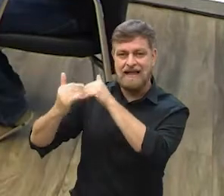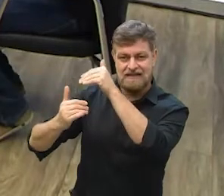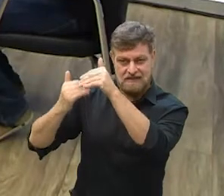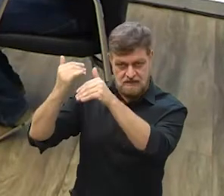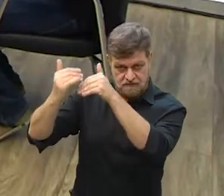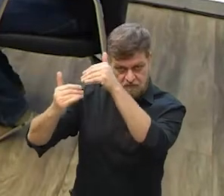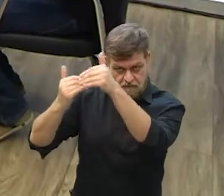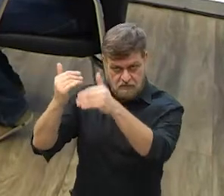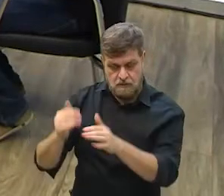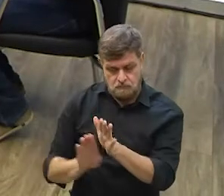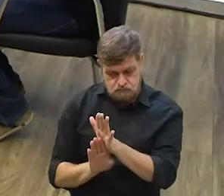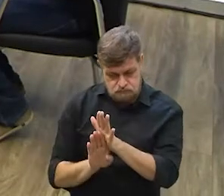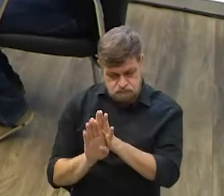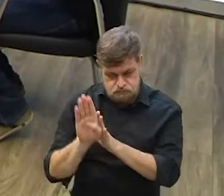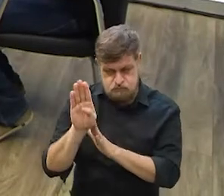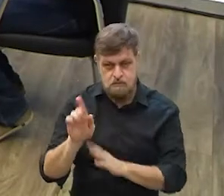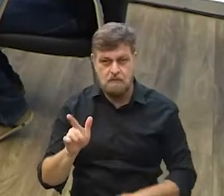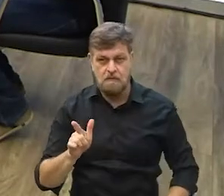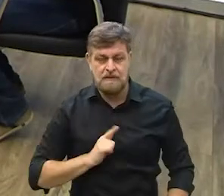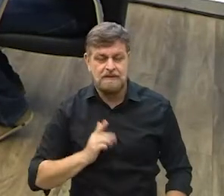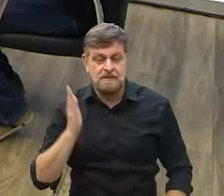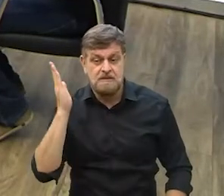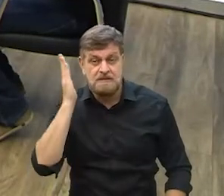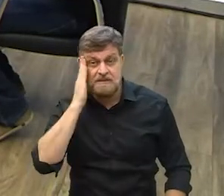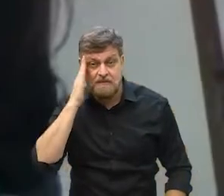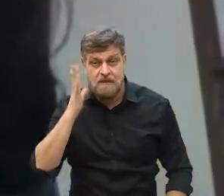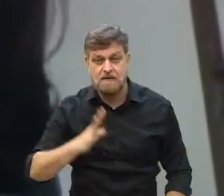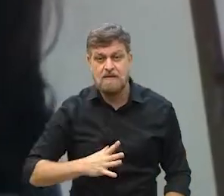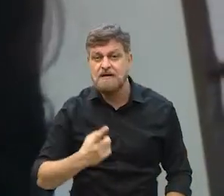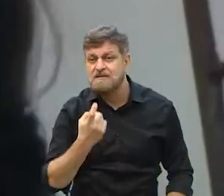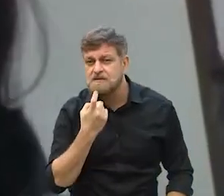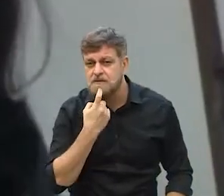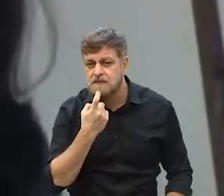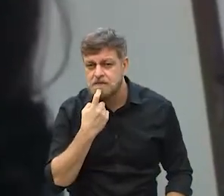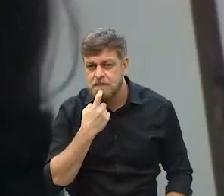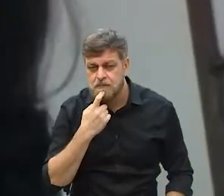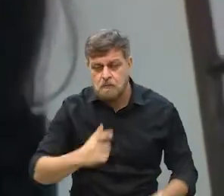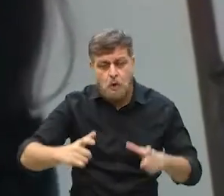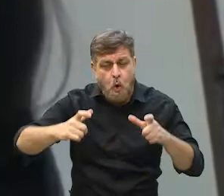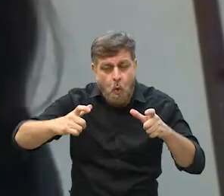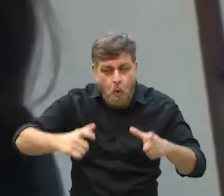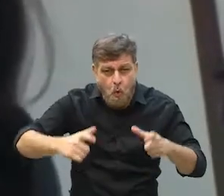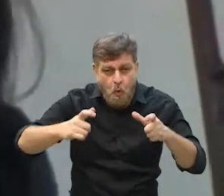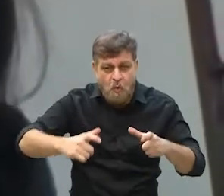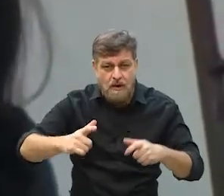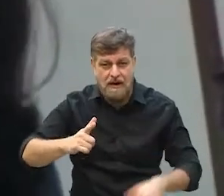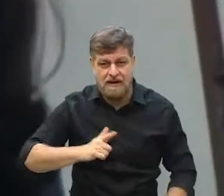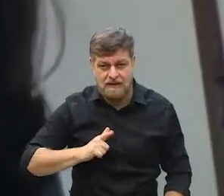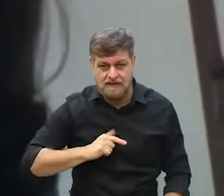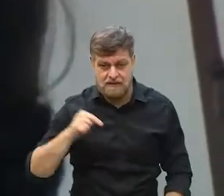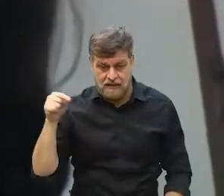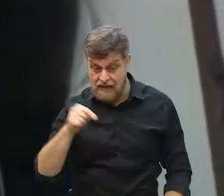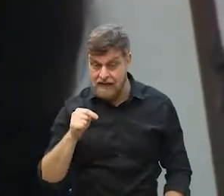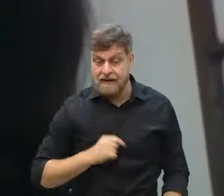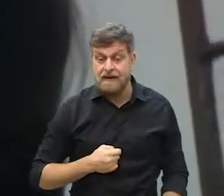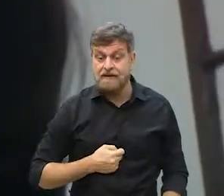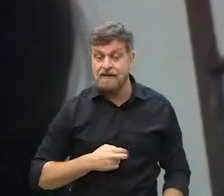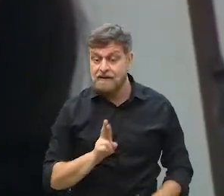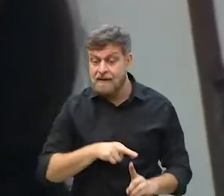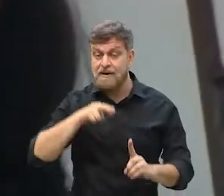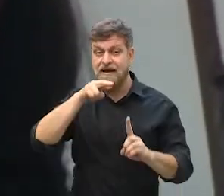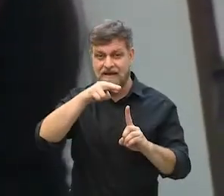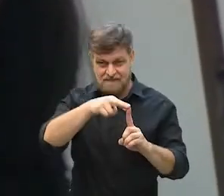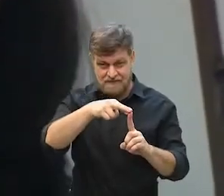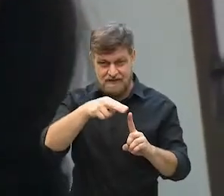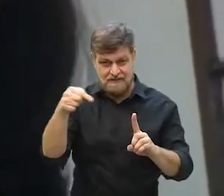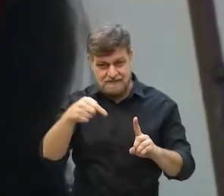franco desenvolvimento, ainda mais considerando a nossa cidade, né, a localização dela, o nó que ela representa, do